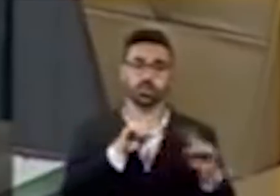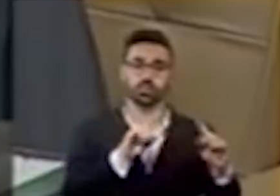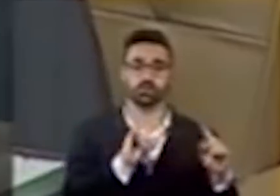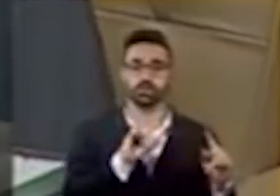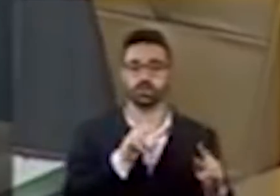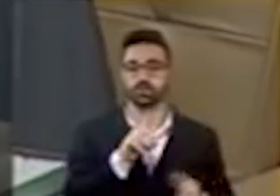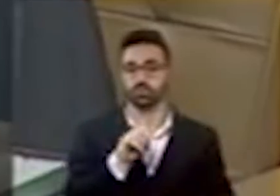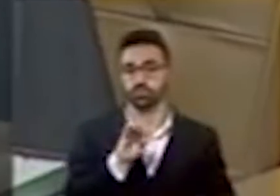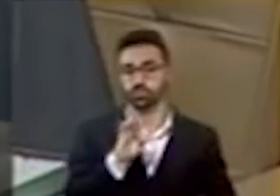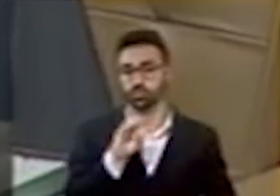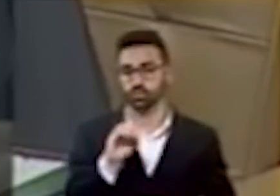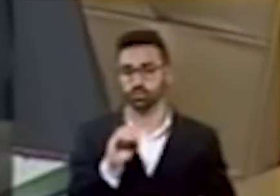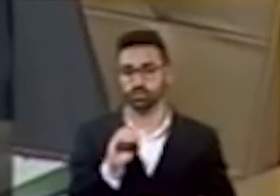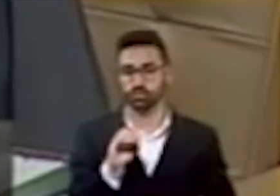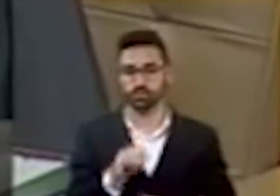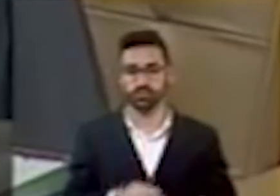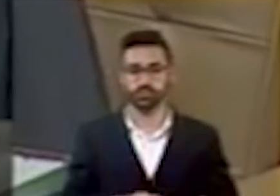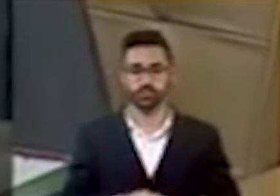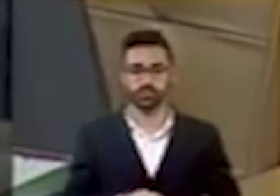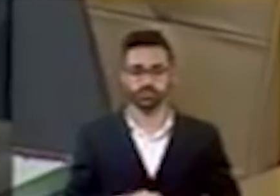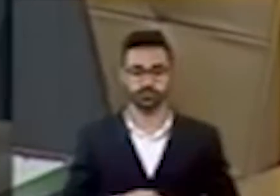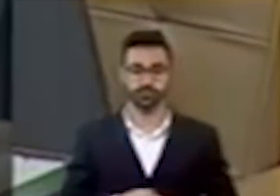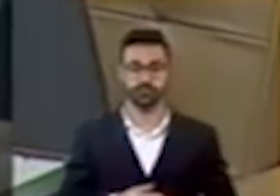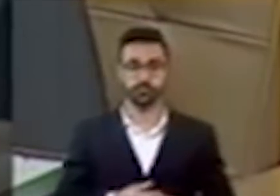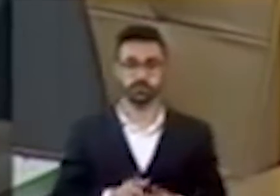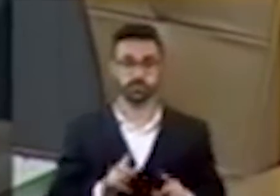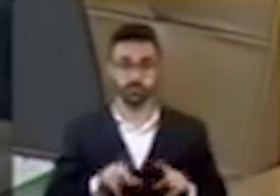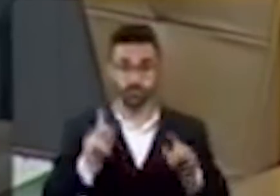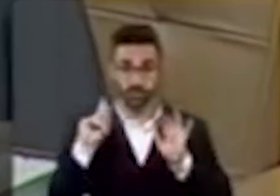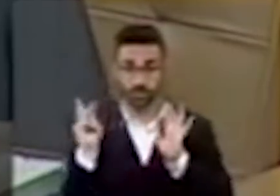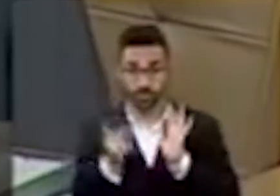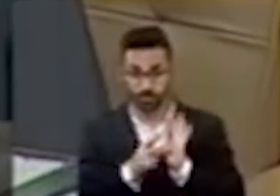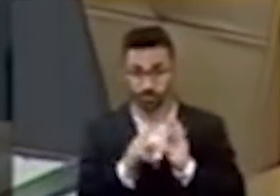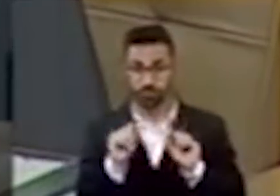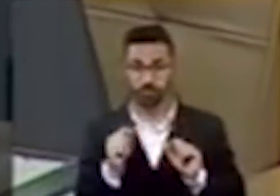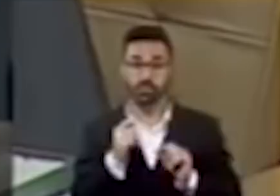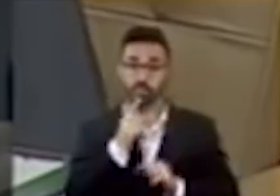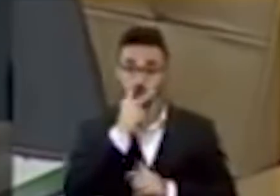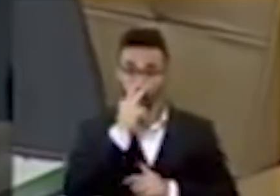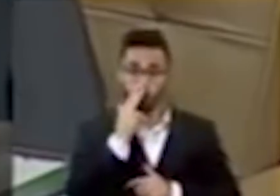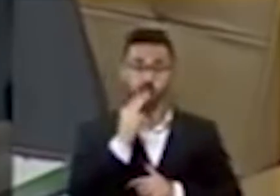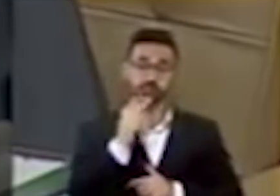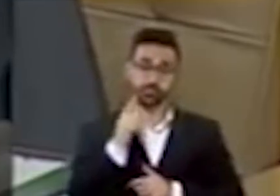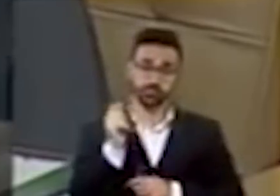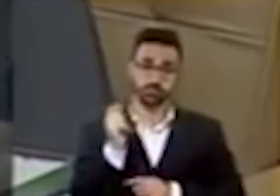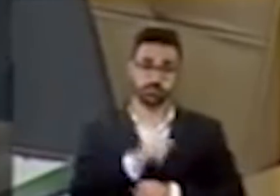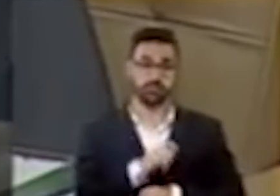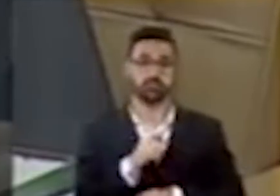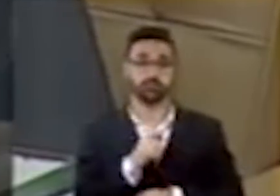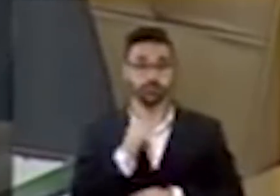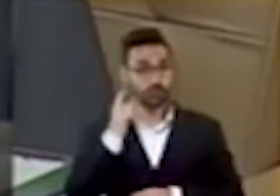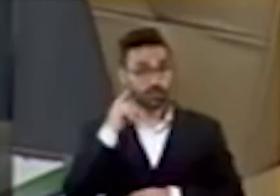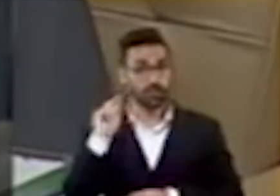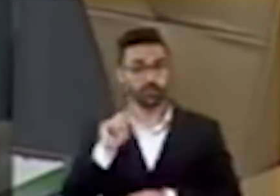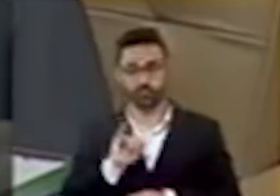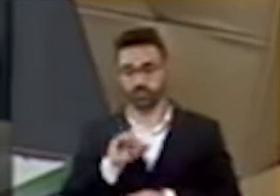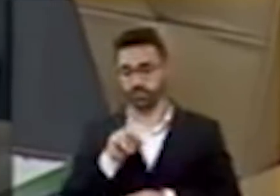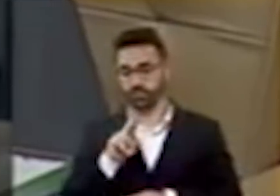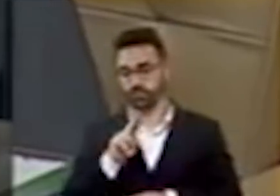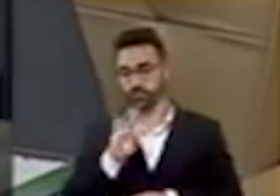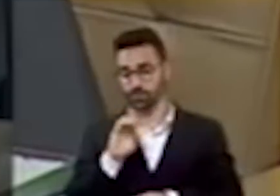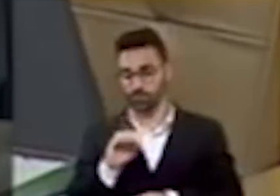qualquer cidadão ou grupo de condenados. Na verdade, entendo possível dizer até que o indulto